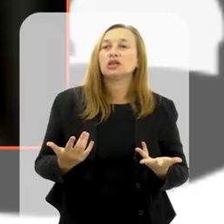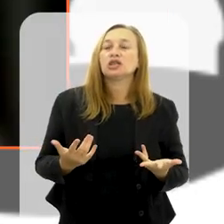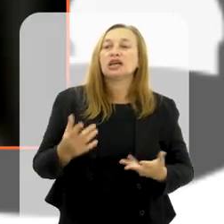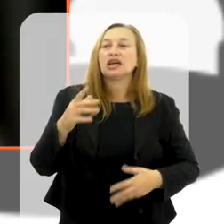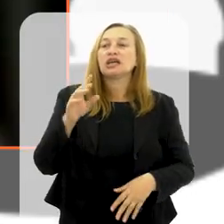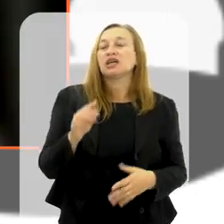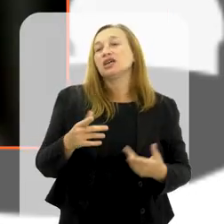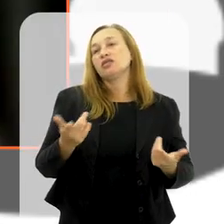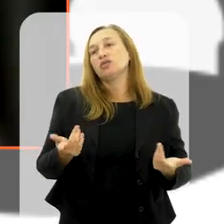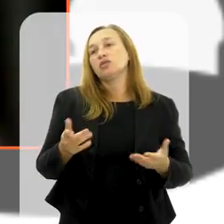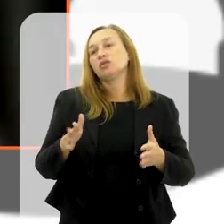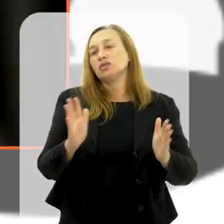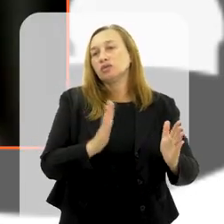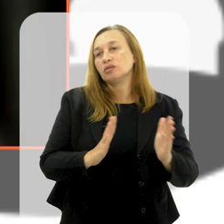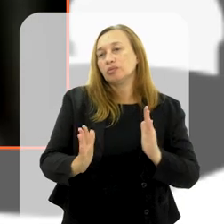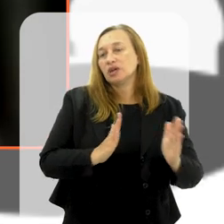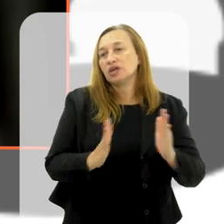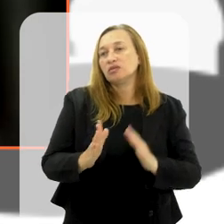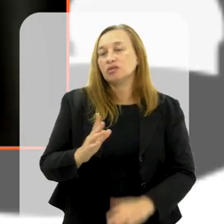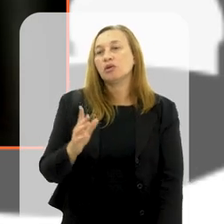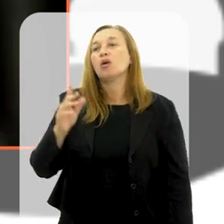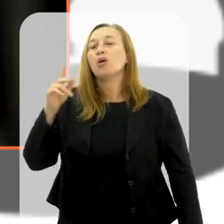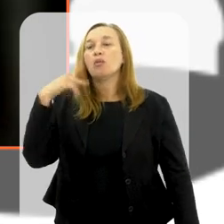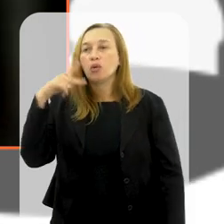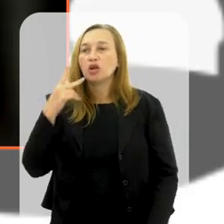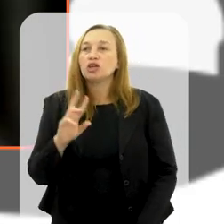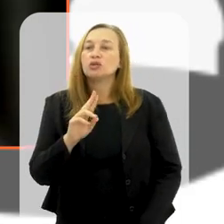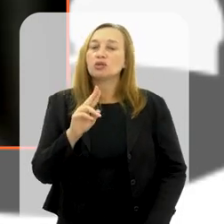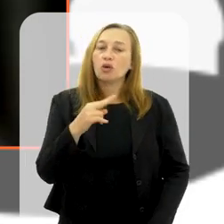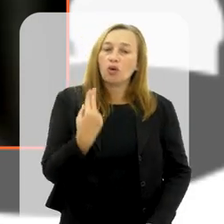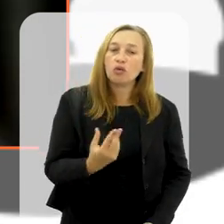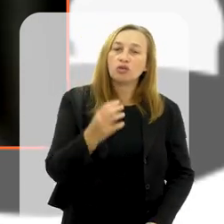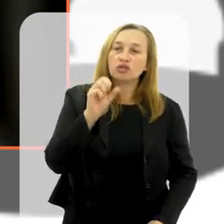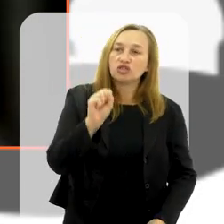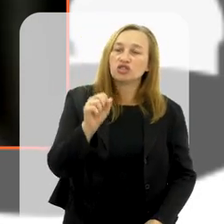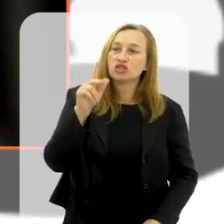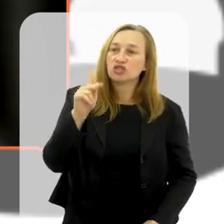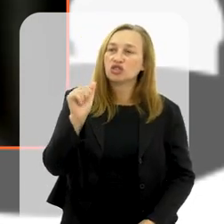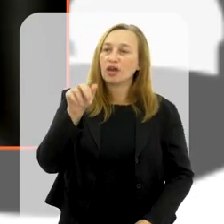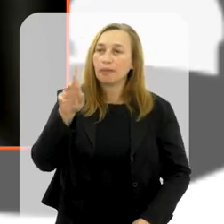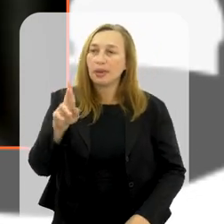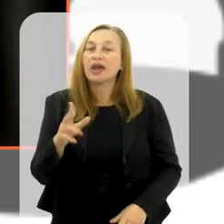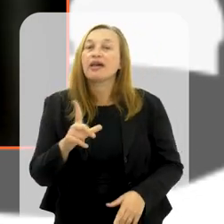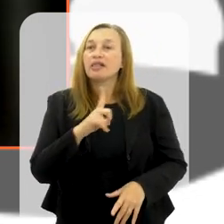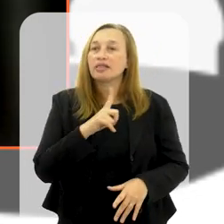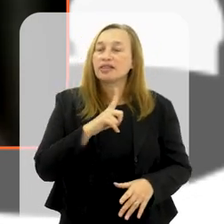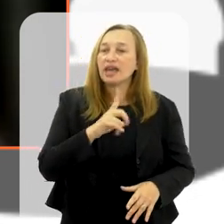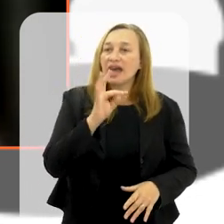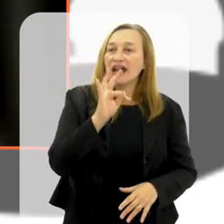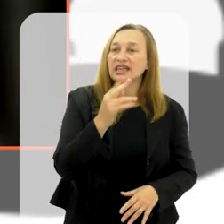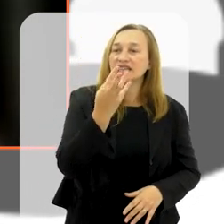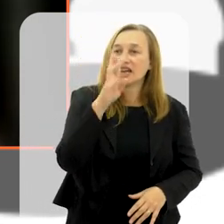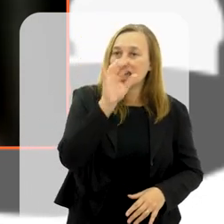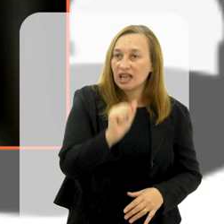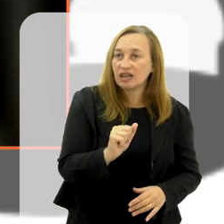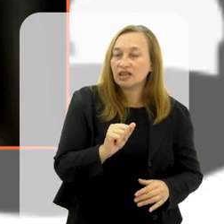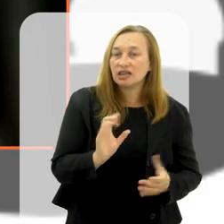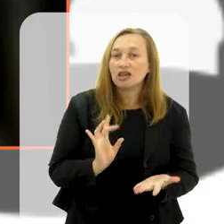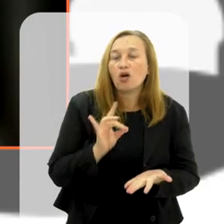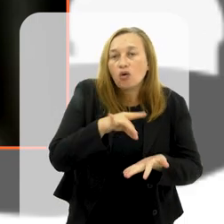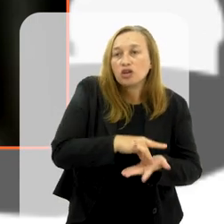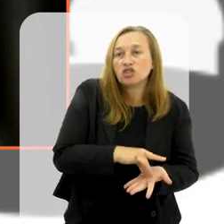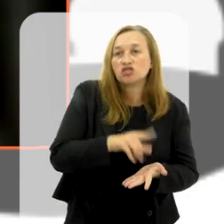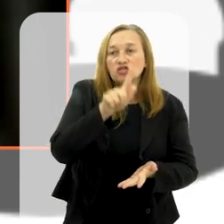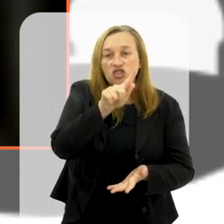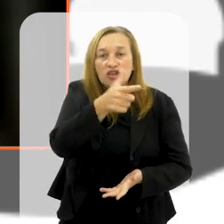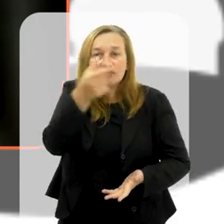trilha política, ou a trilha dos Sherpas. E junto com a trilha dos Sherpas tem a trilha que é a origem do G20, que é